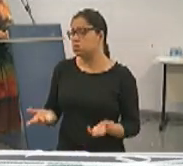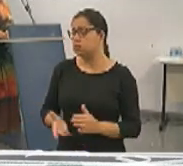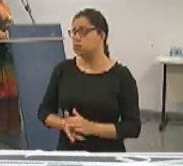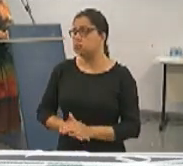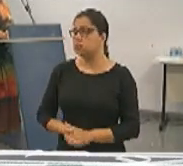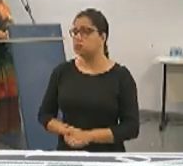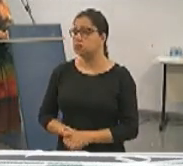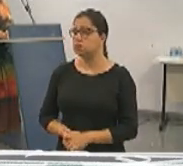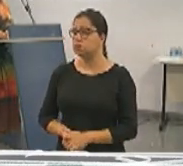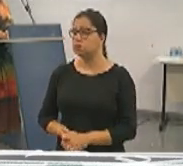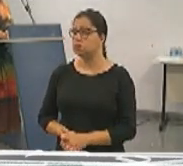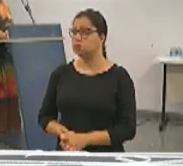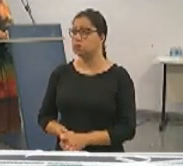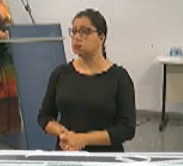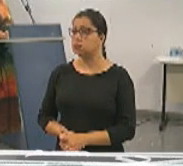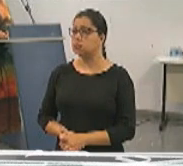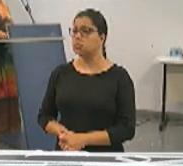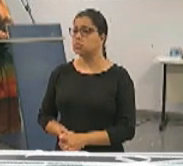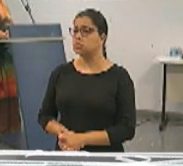acontece.